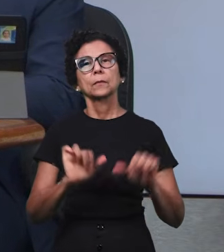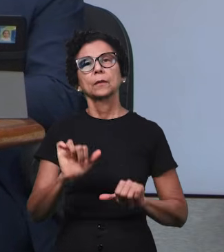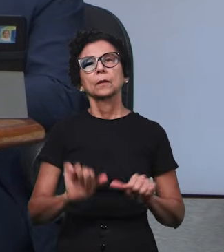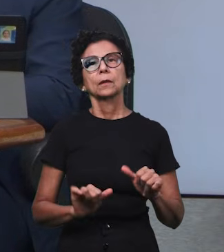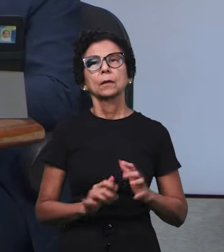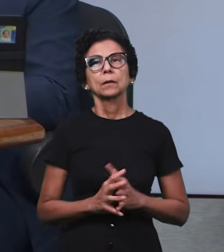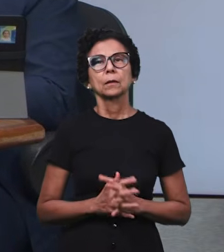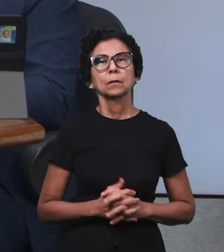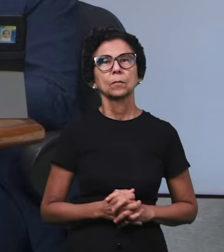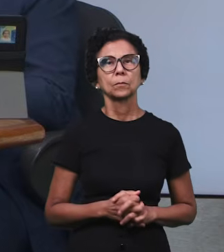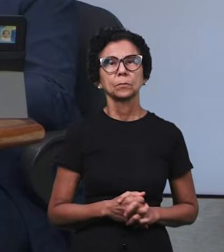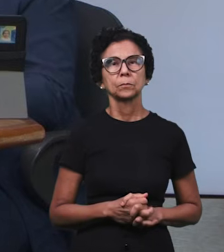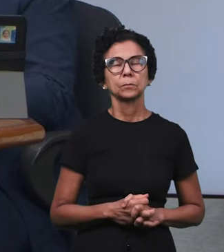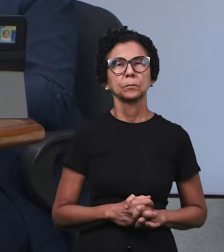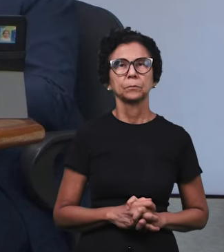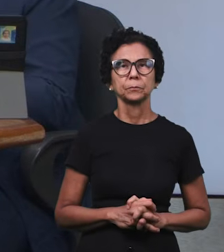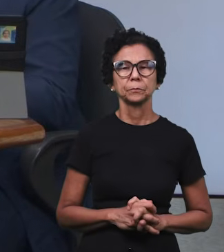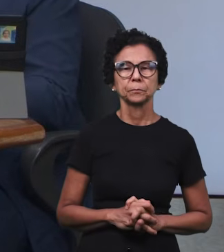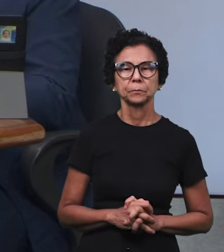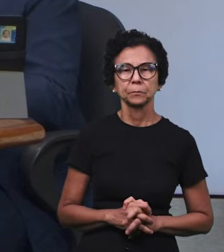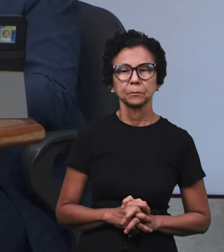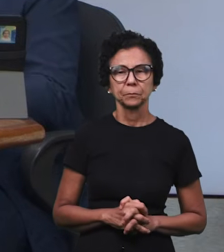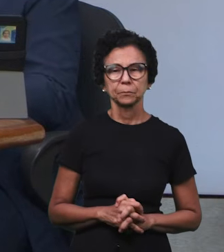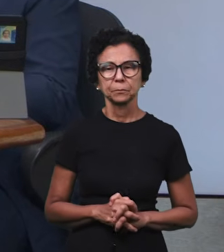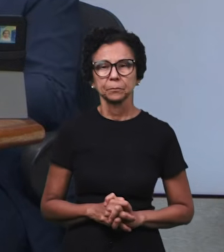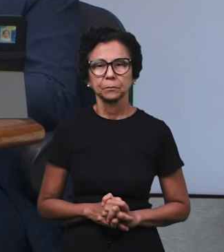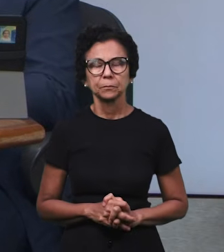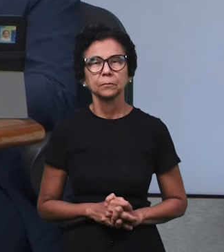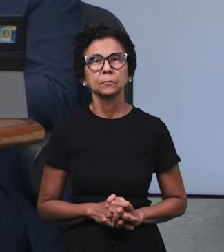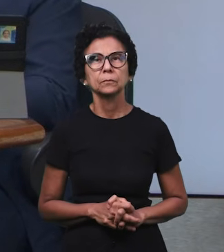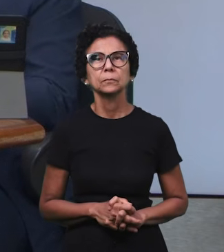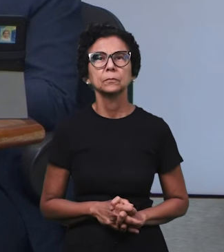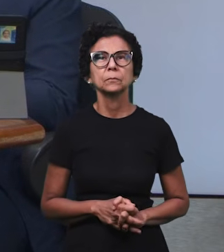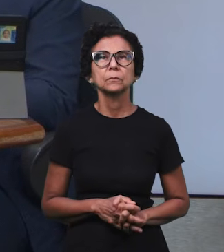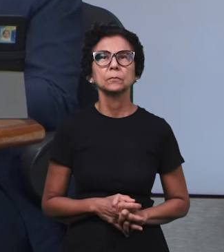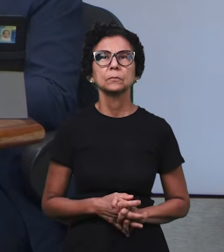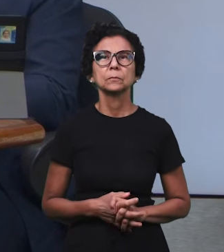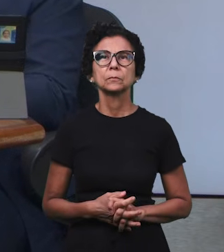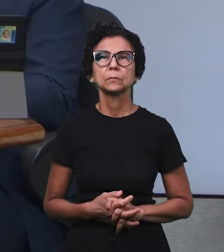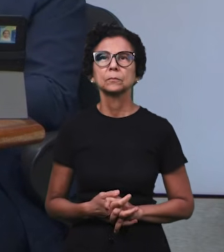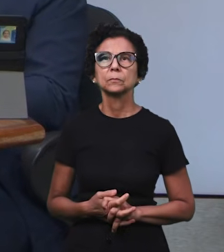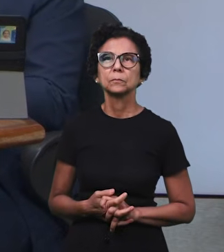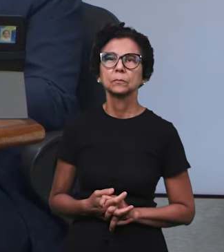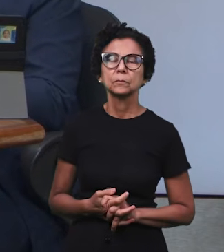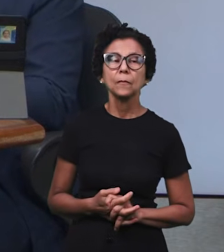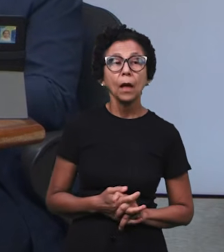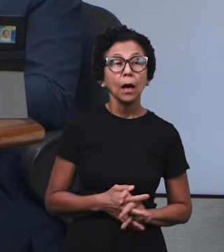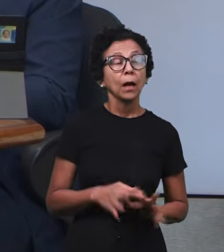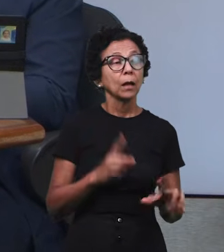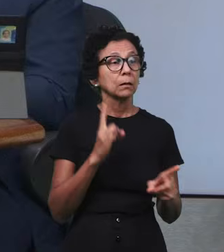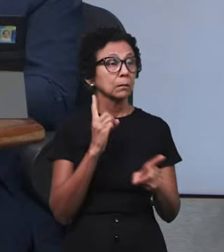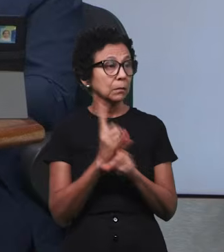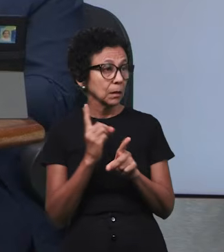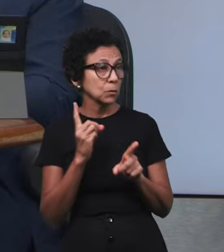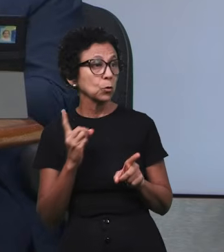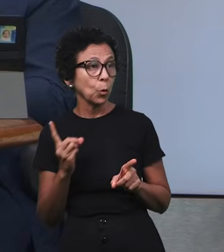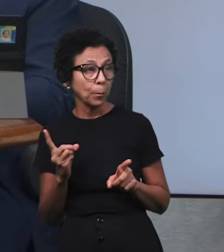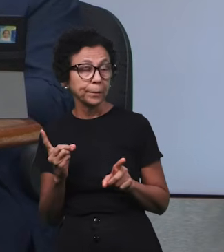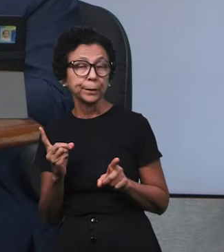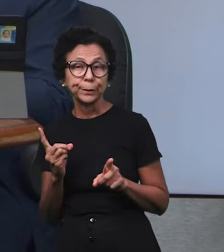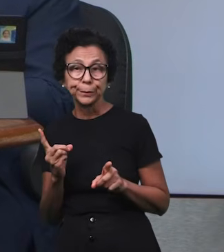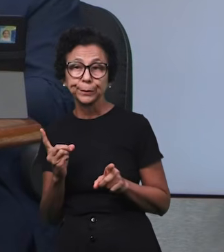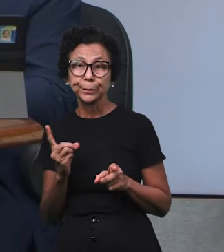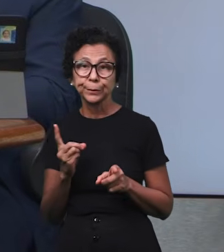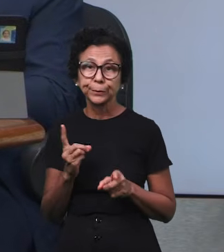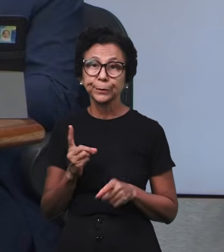que a gente já vai puxar o gancho da próxima pergunta. Porque uma vez que foi identificado, sou